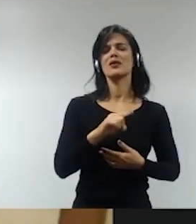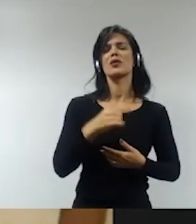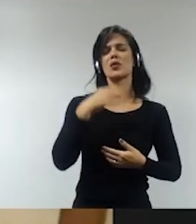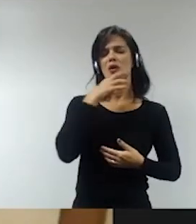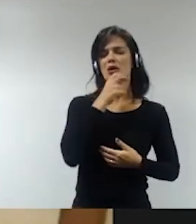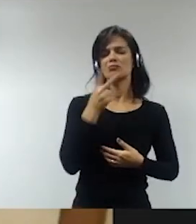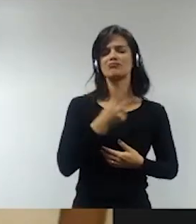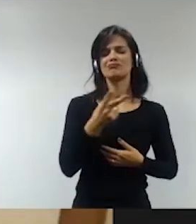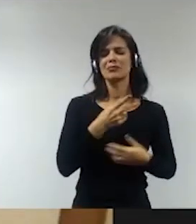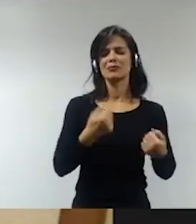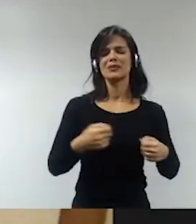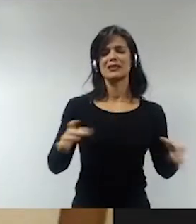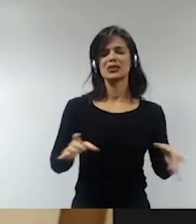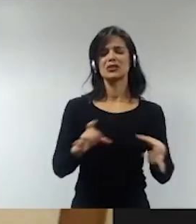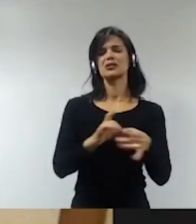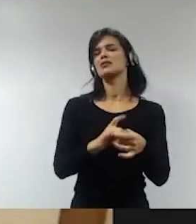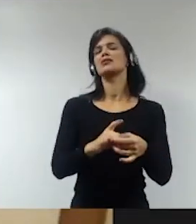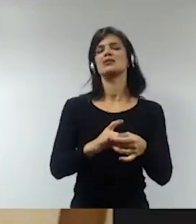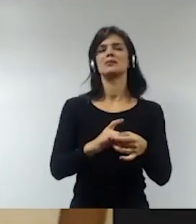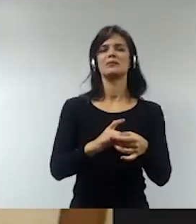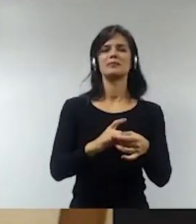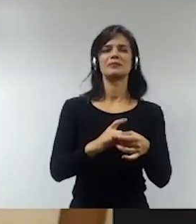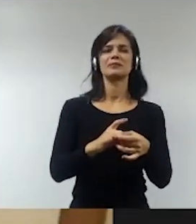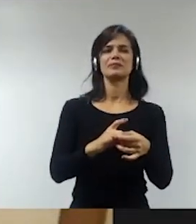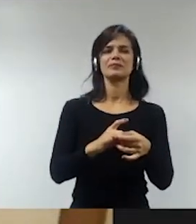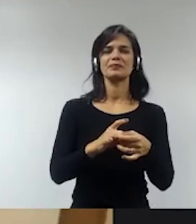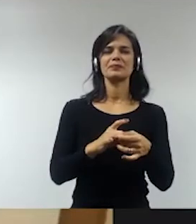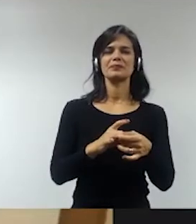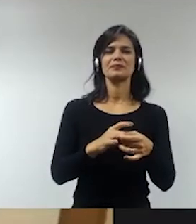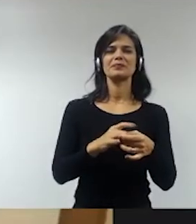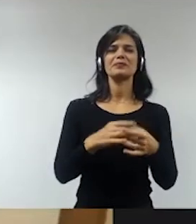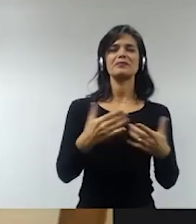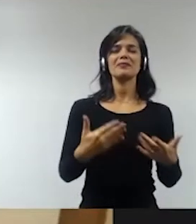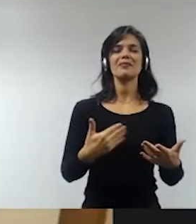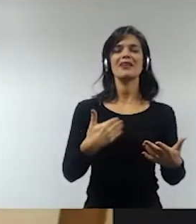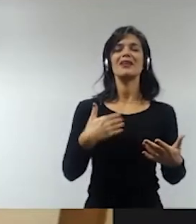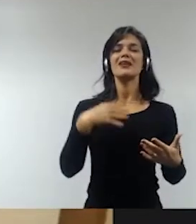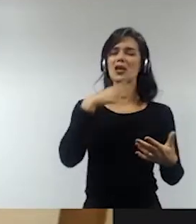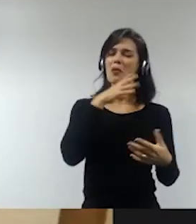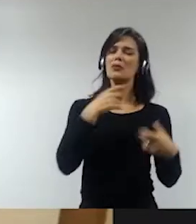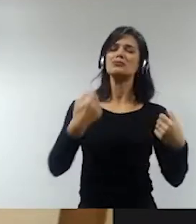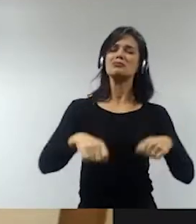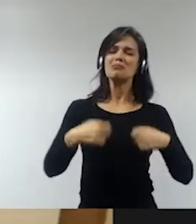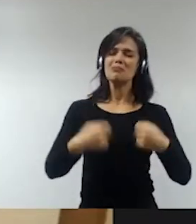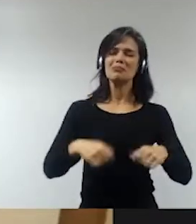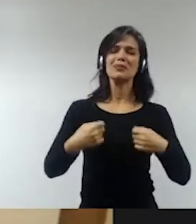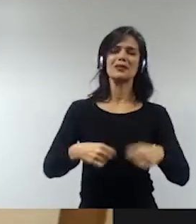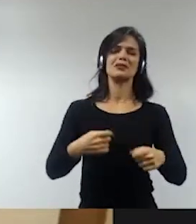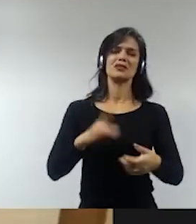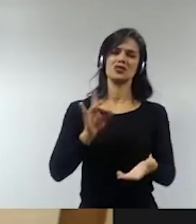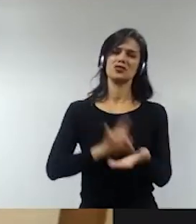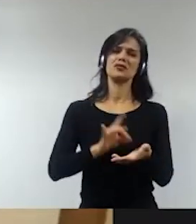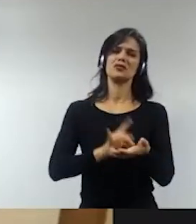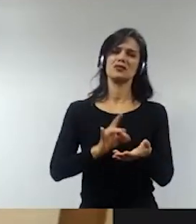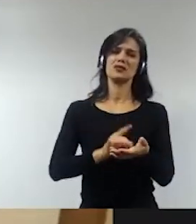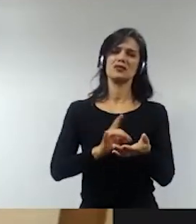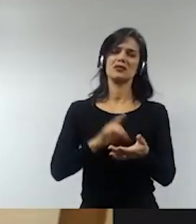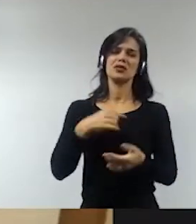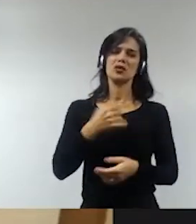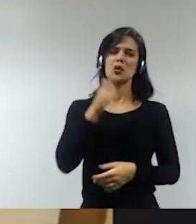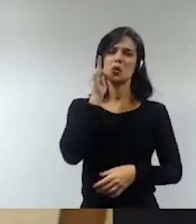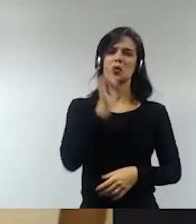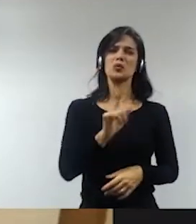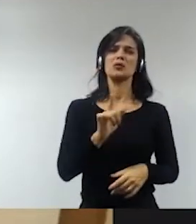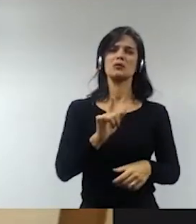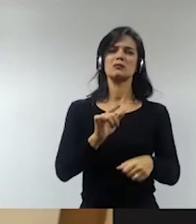têm que se falar, e cada vez mais eu acho que é necessário para que a gente saia